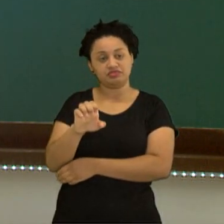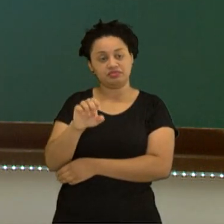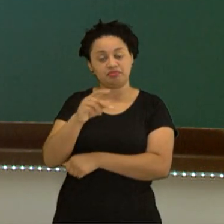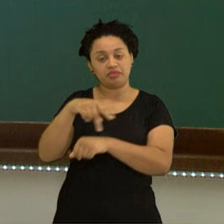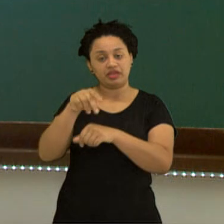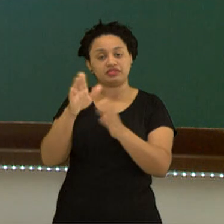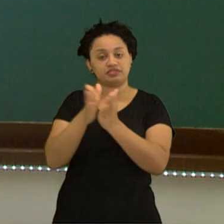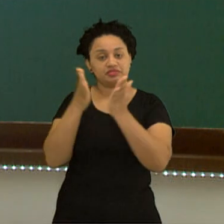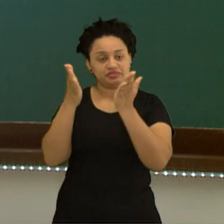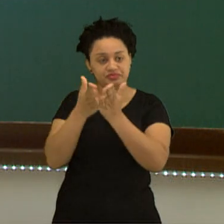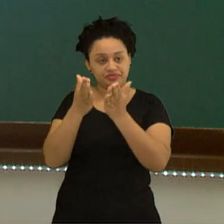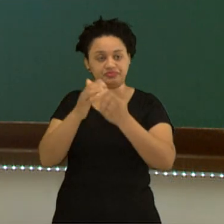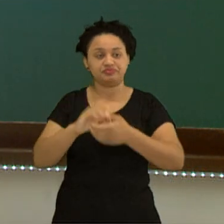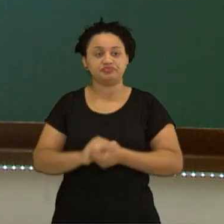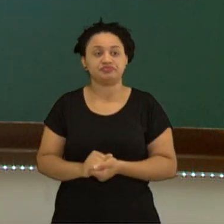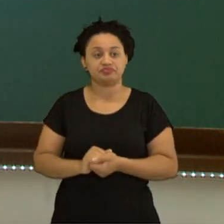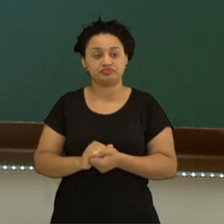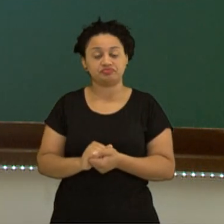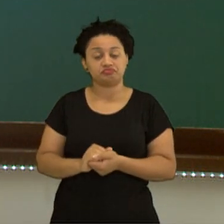Wigman.